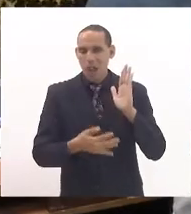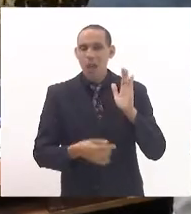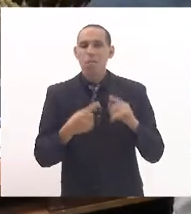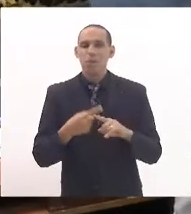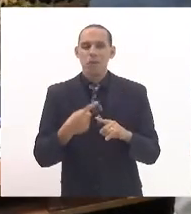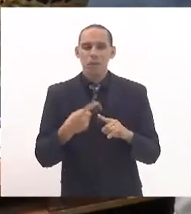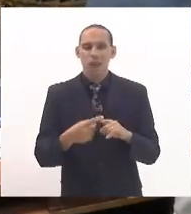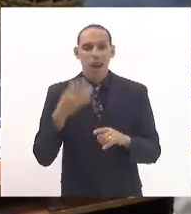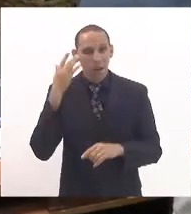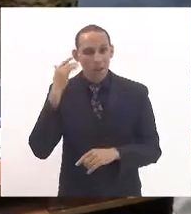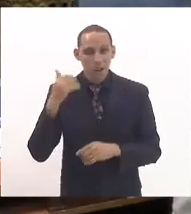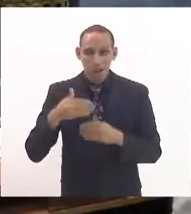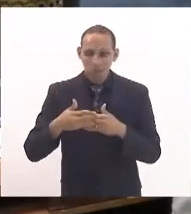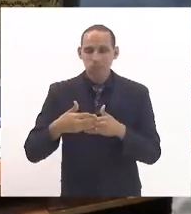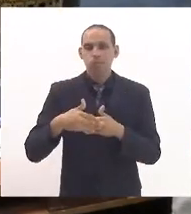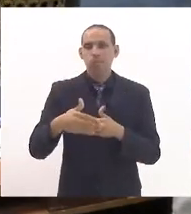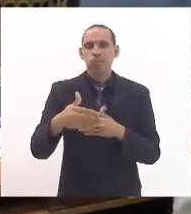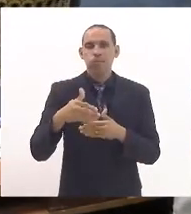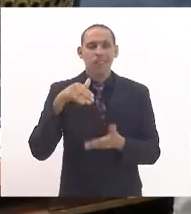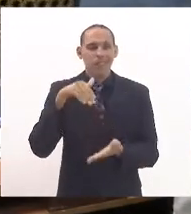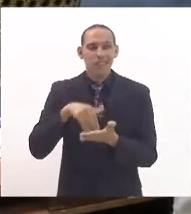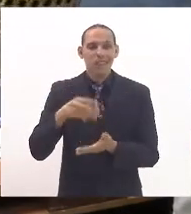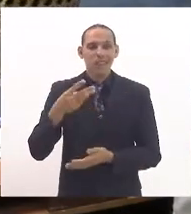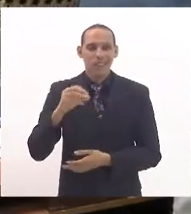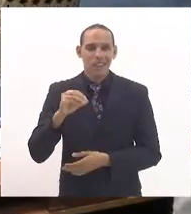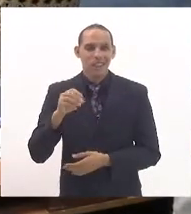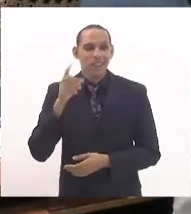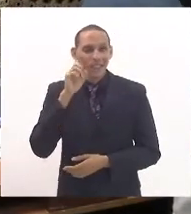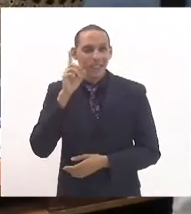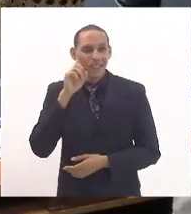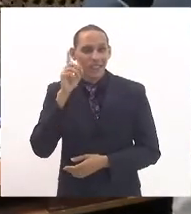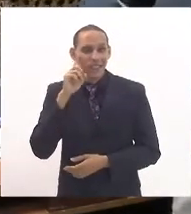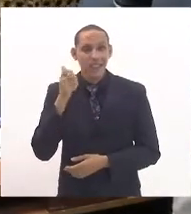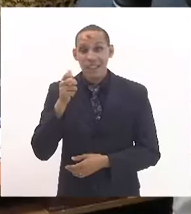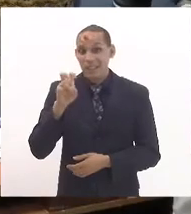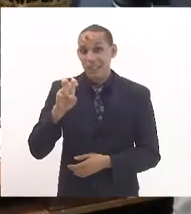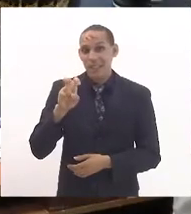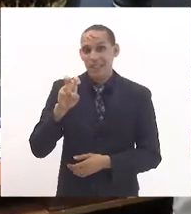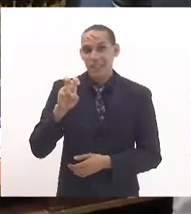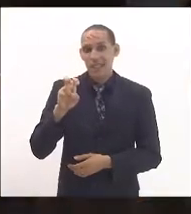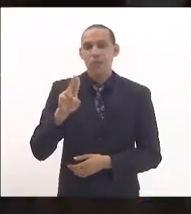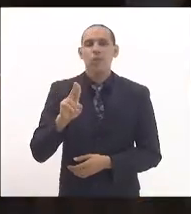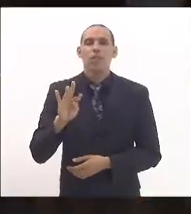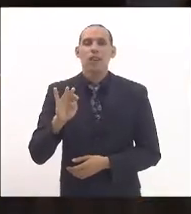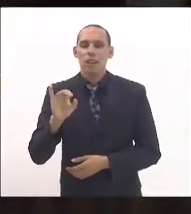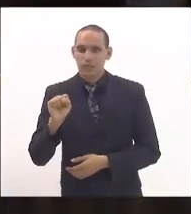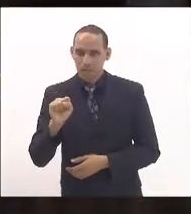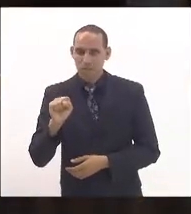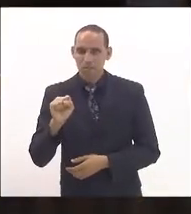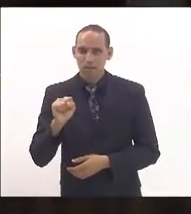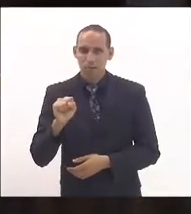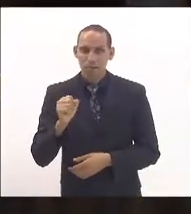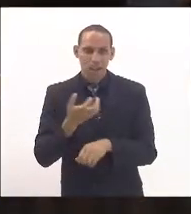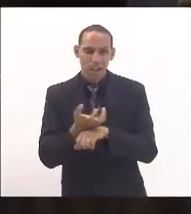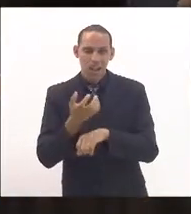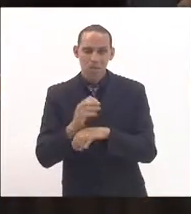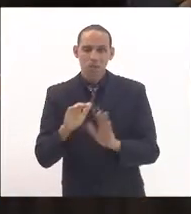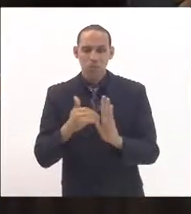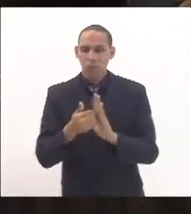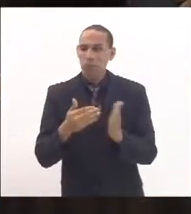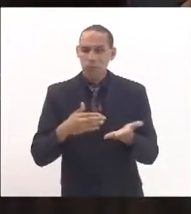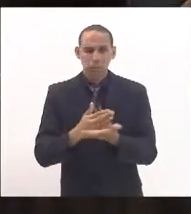que, a partir de amanhã, até o dia 30, são 15 dias úteis. E as matérias precisam estar